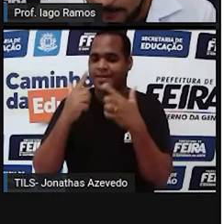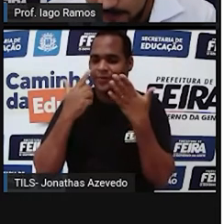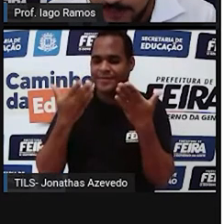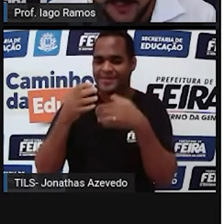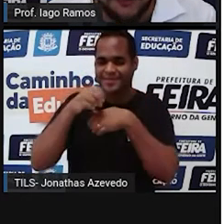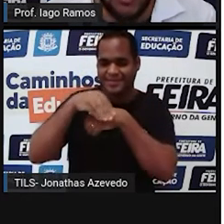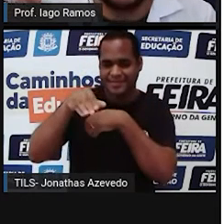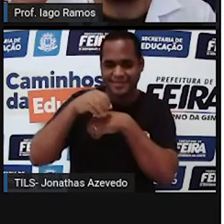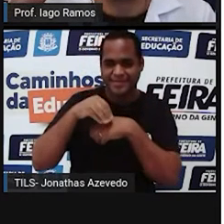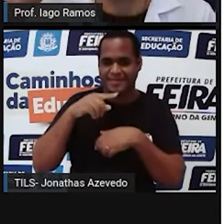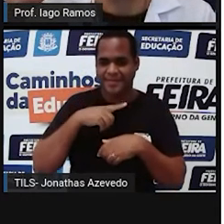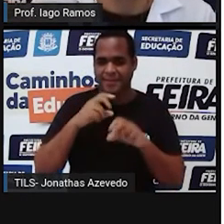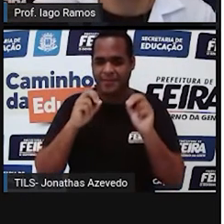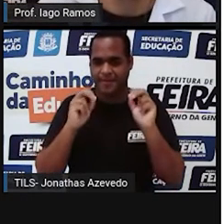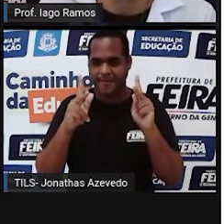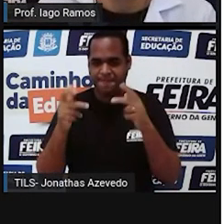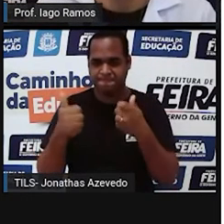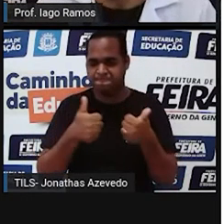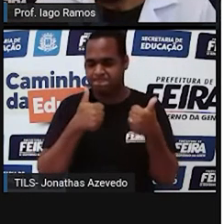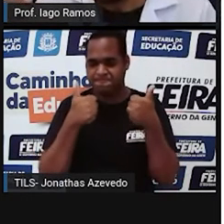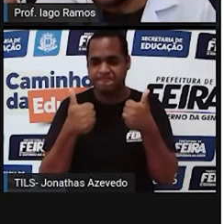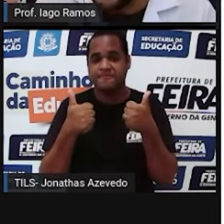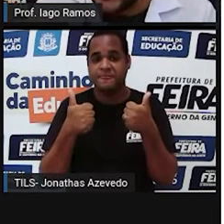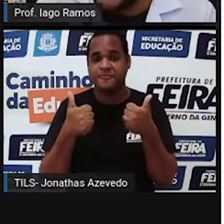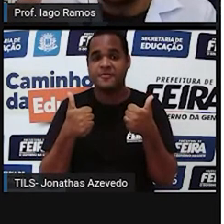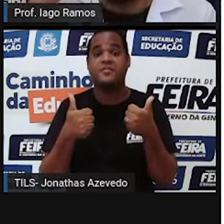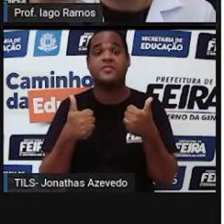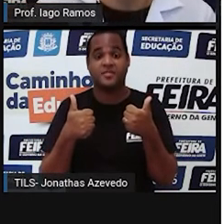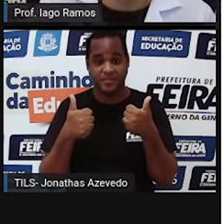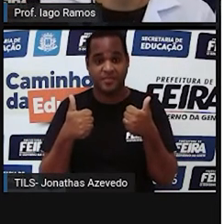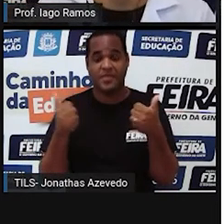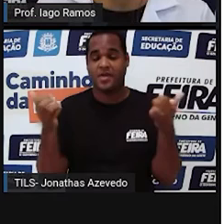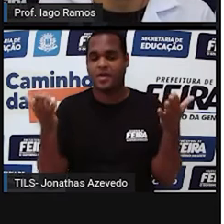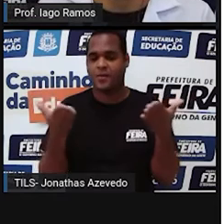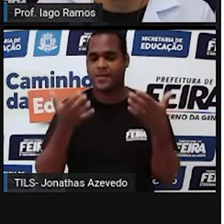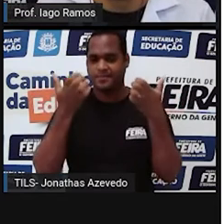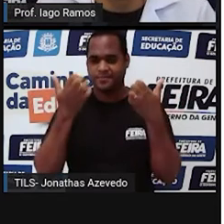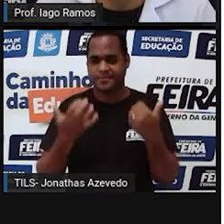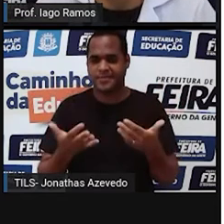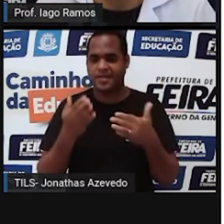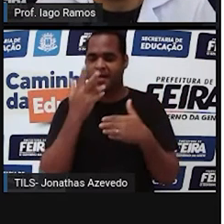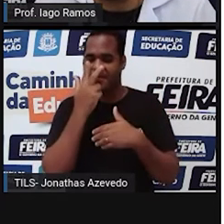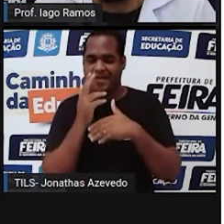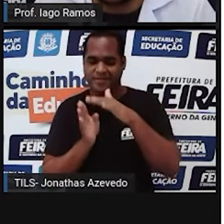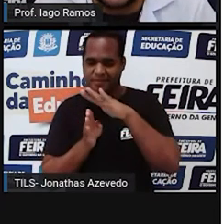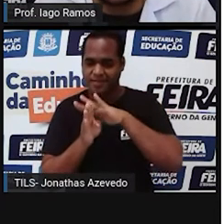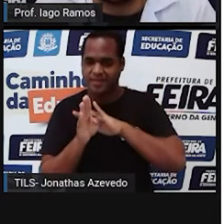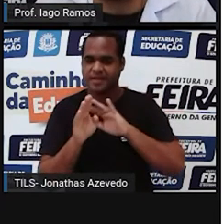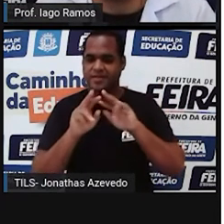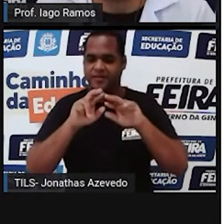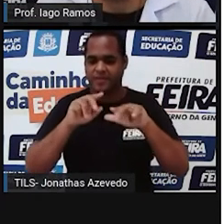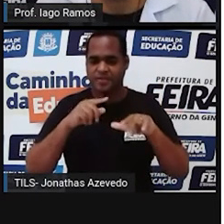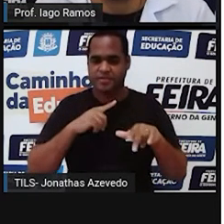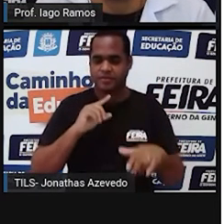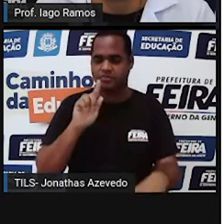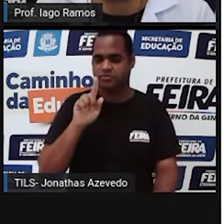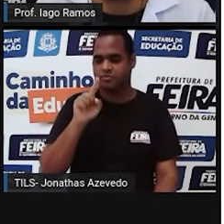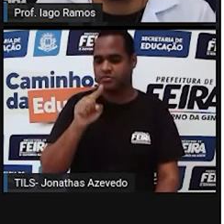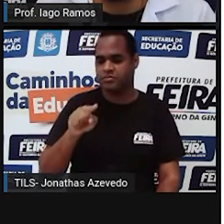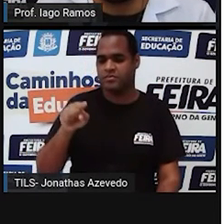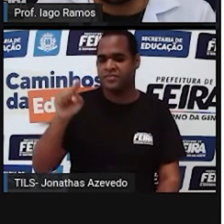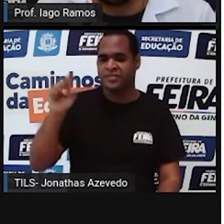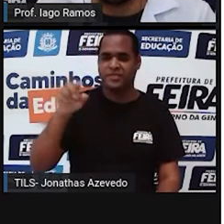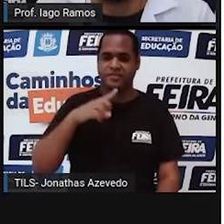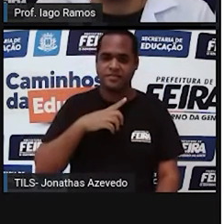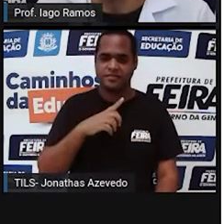Valeu? Bom, e agora é que a gente vai entrar na parte dos tipos de gráfico. Pois é,